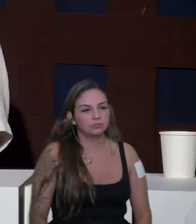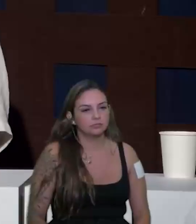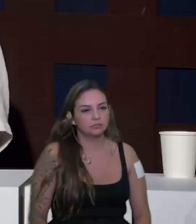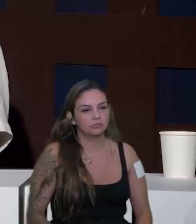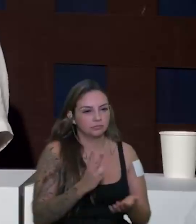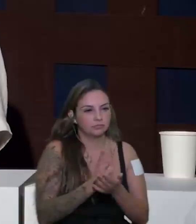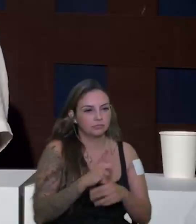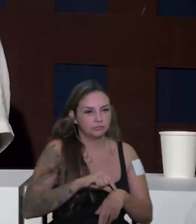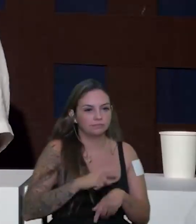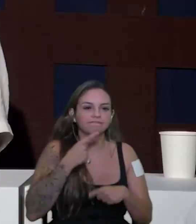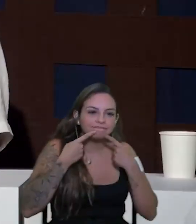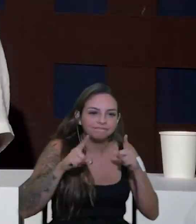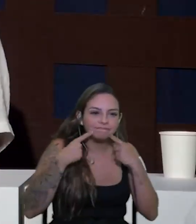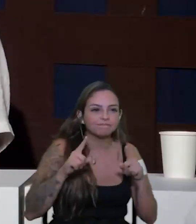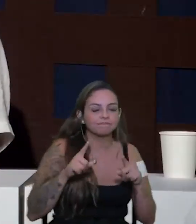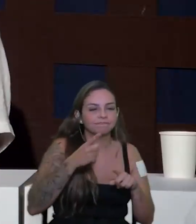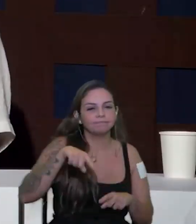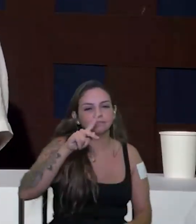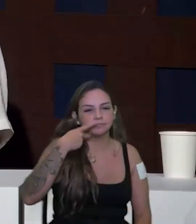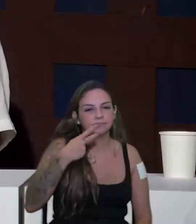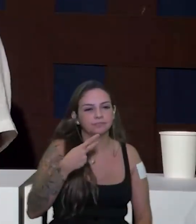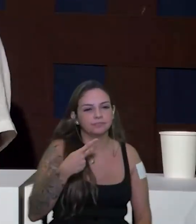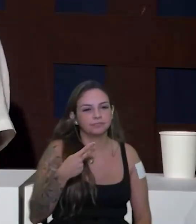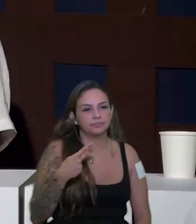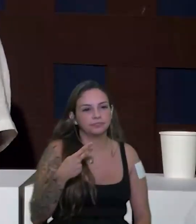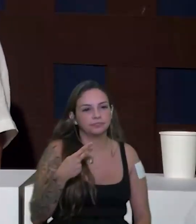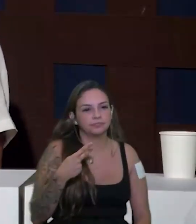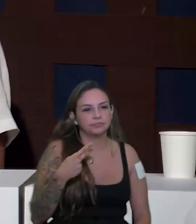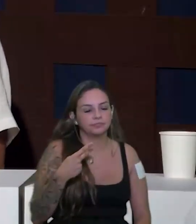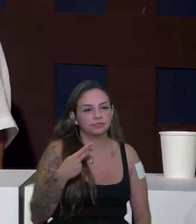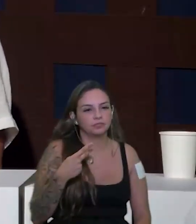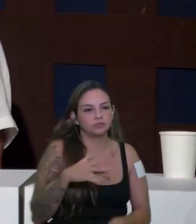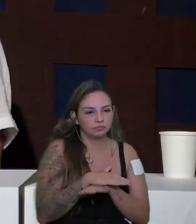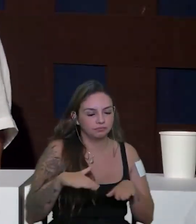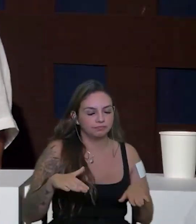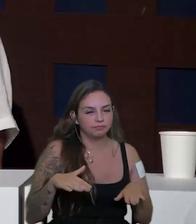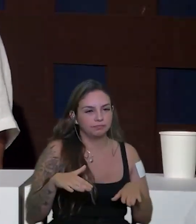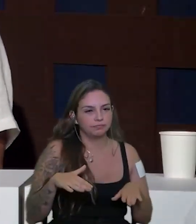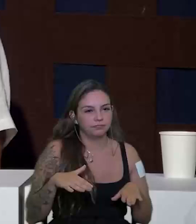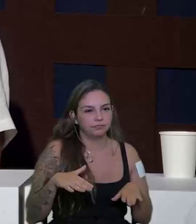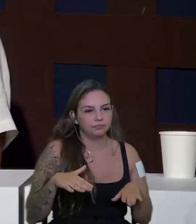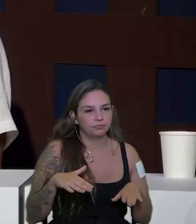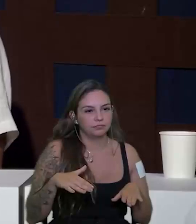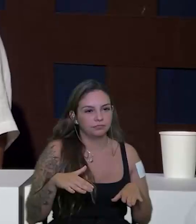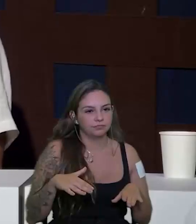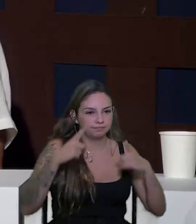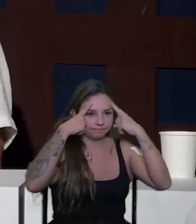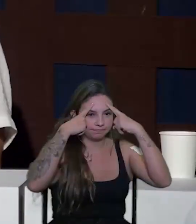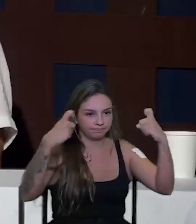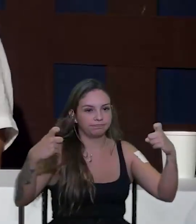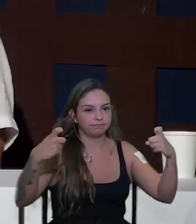ao mesmo tempo, questionando essas narrativas que, muitas vezes, acabam enfim, sendo